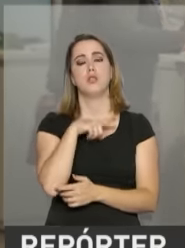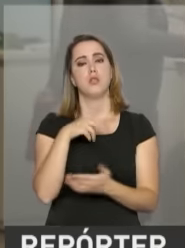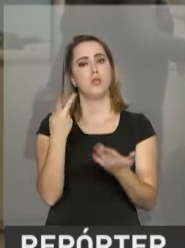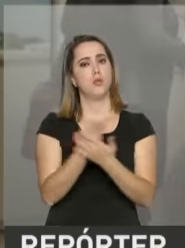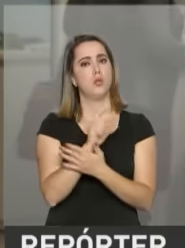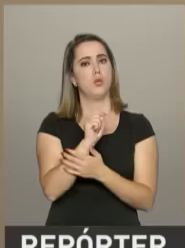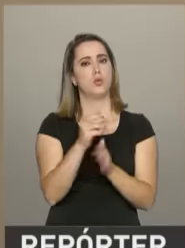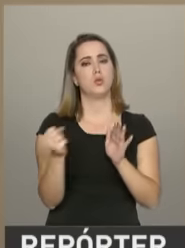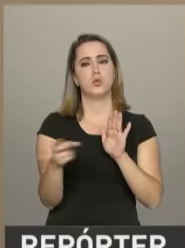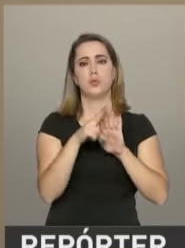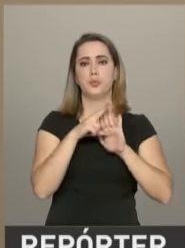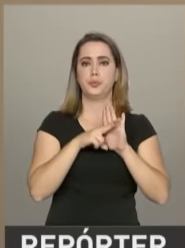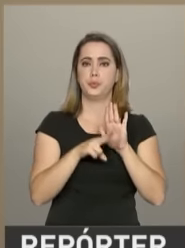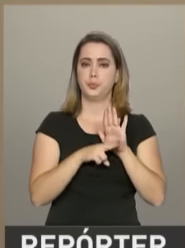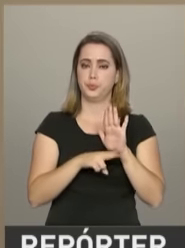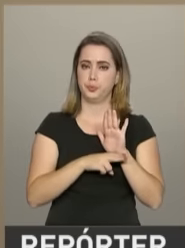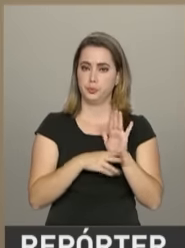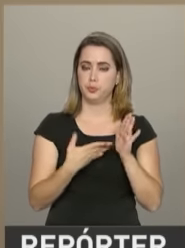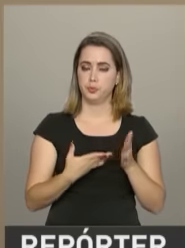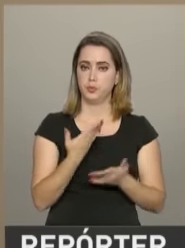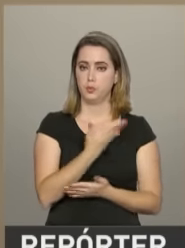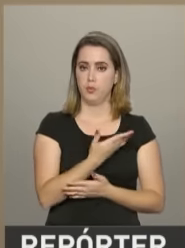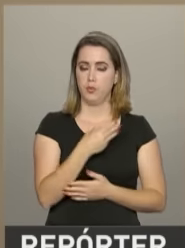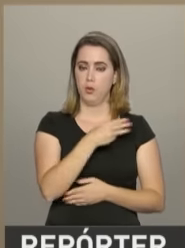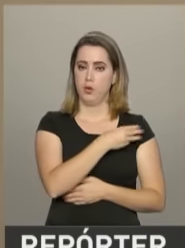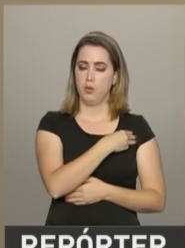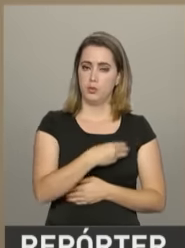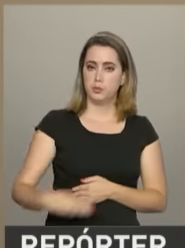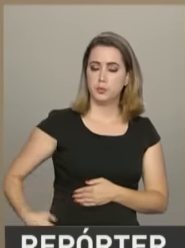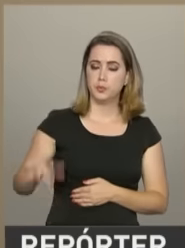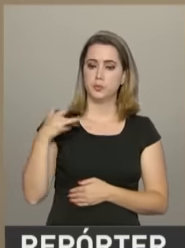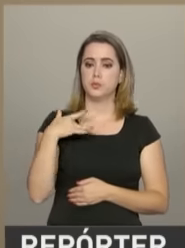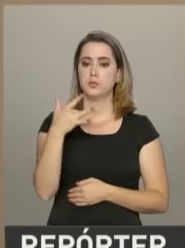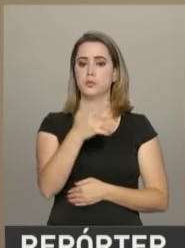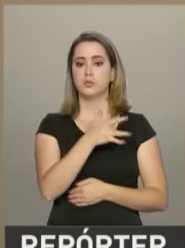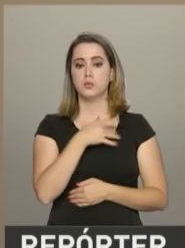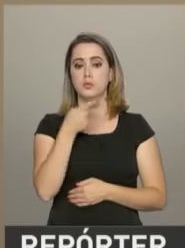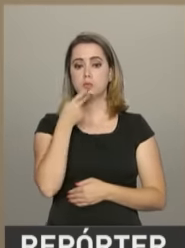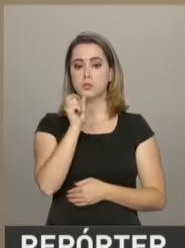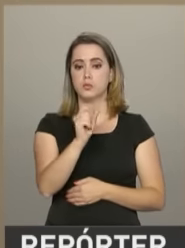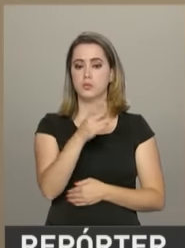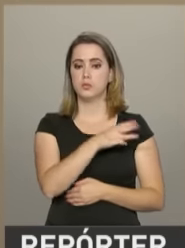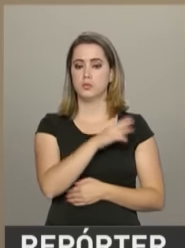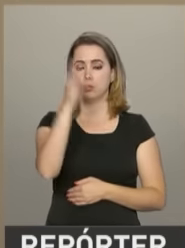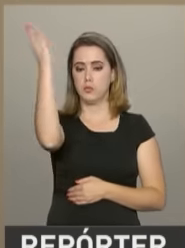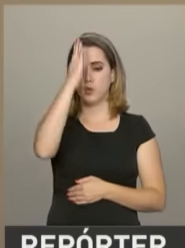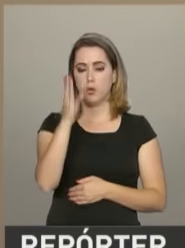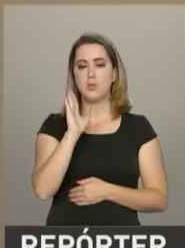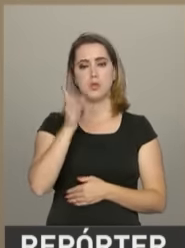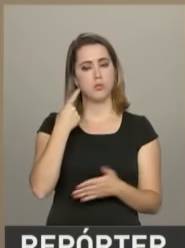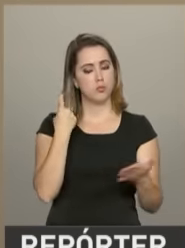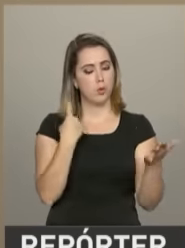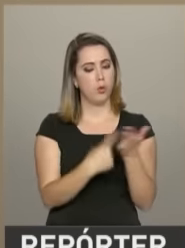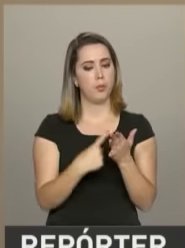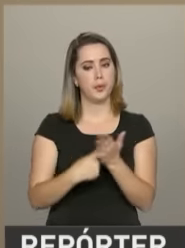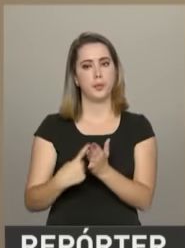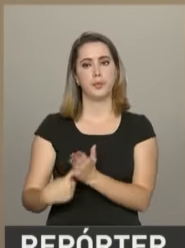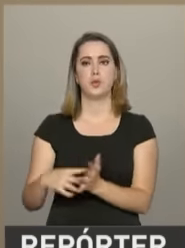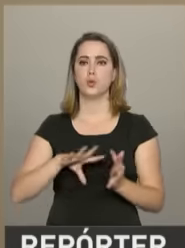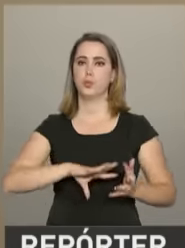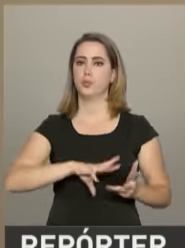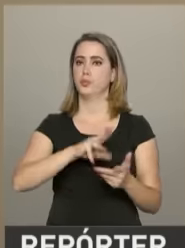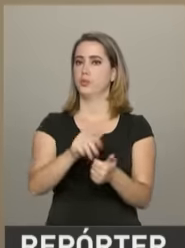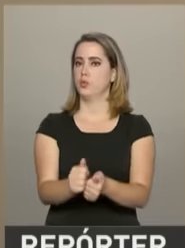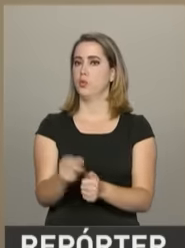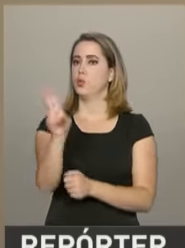internacional sobre o tema. O ministro da Saúde destacou que o Brasil é signatário de tratado e convenções internacionais sobre o uso